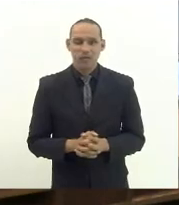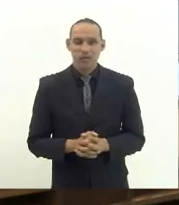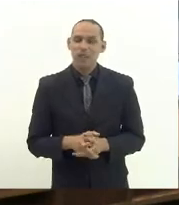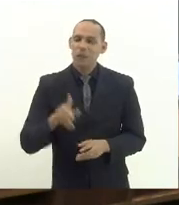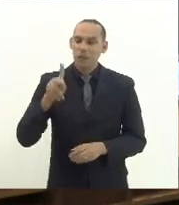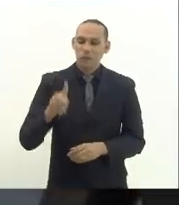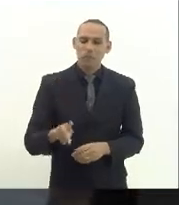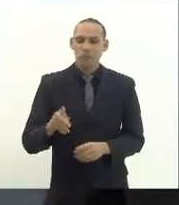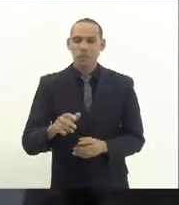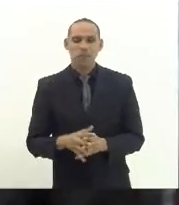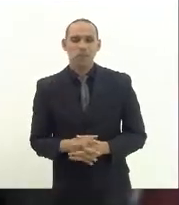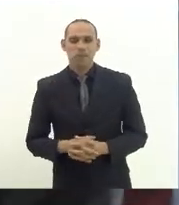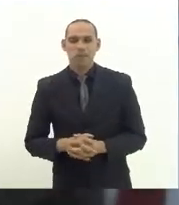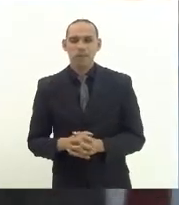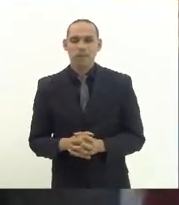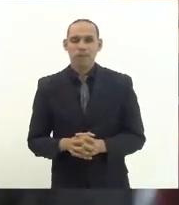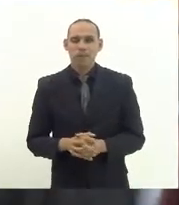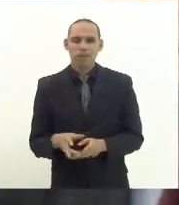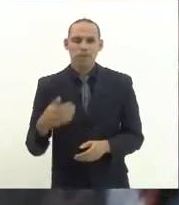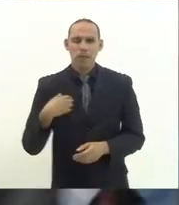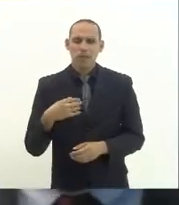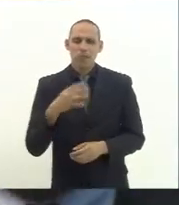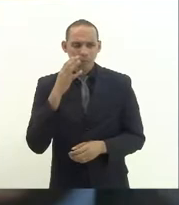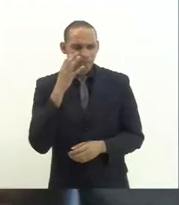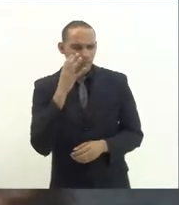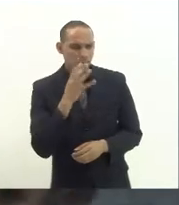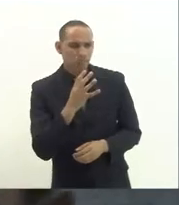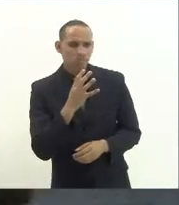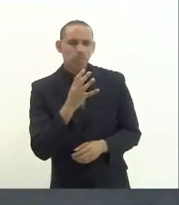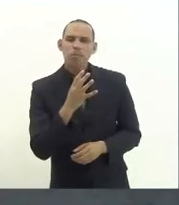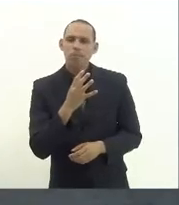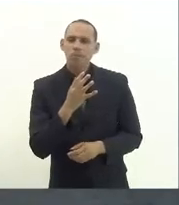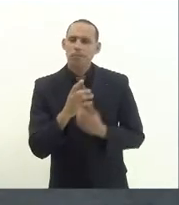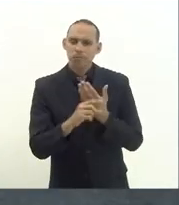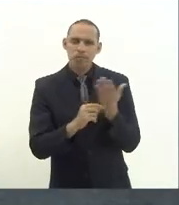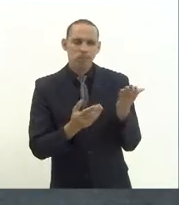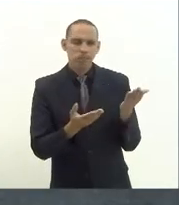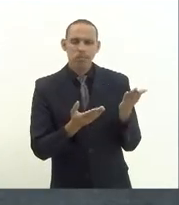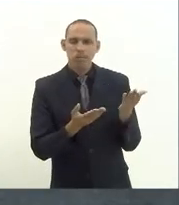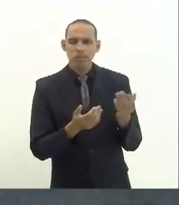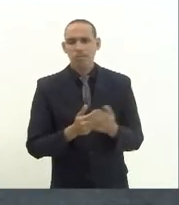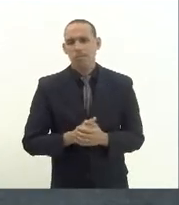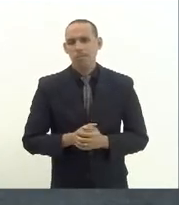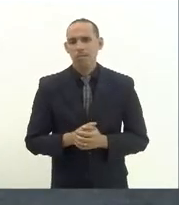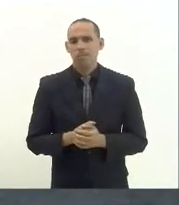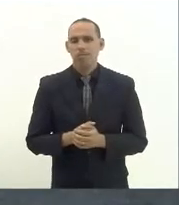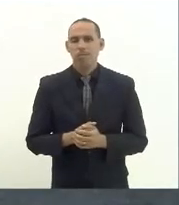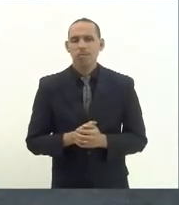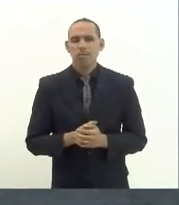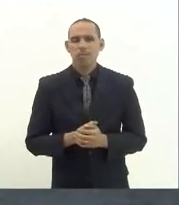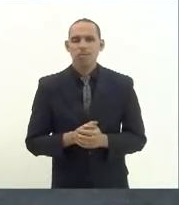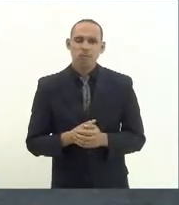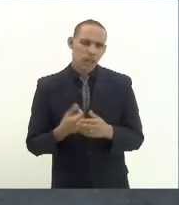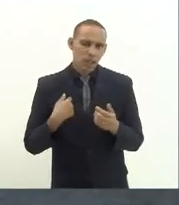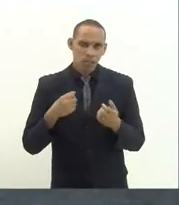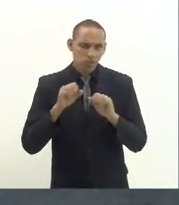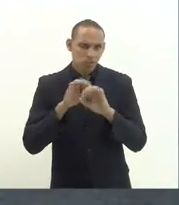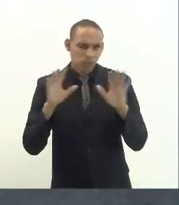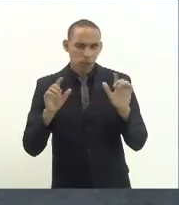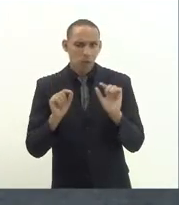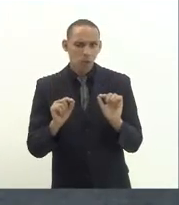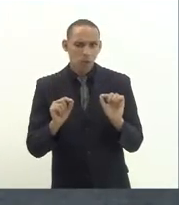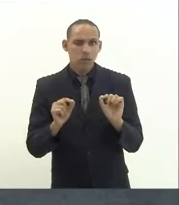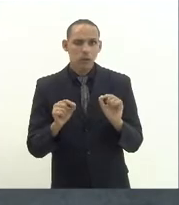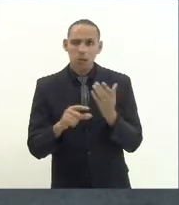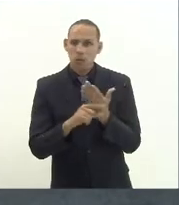o seu presente eu eu eu ouvi o autor e eu queria deixar aqui Claro